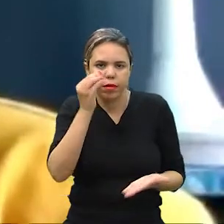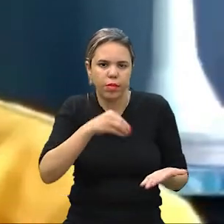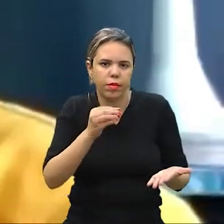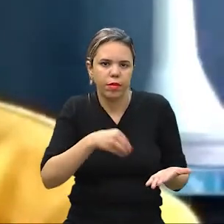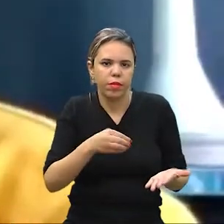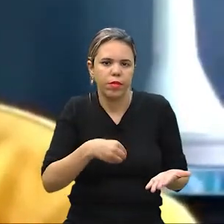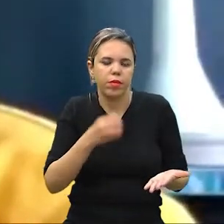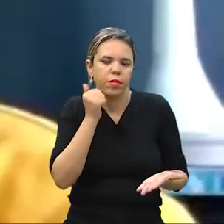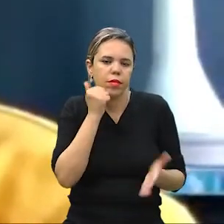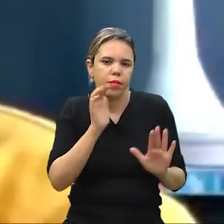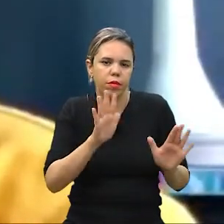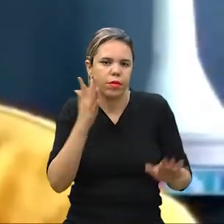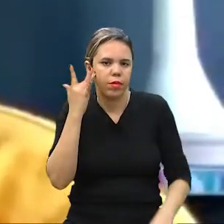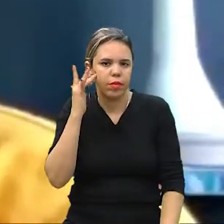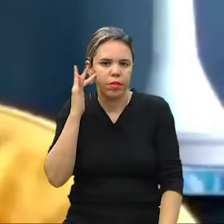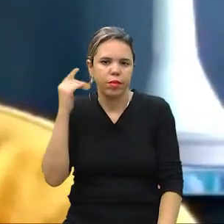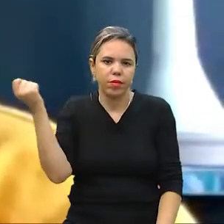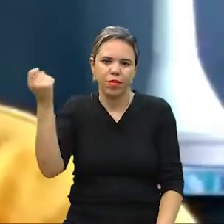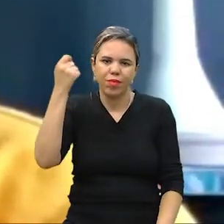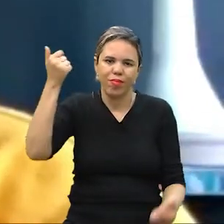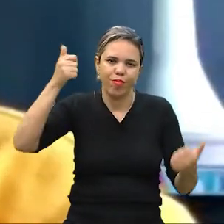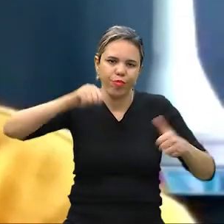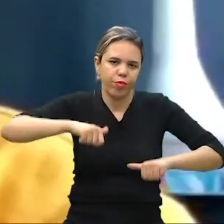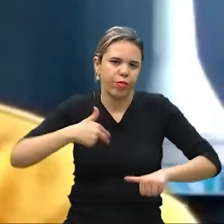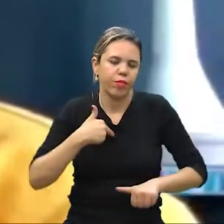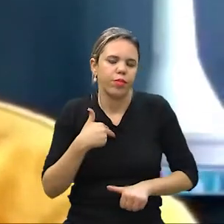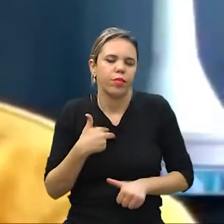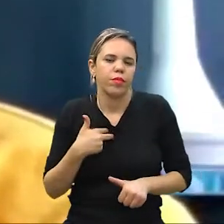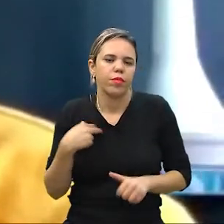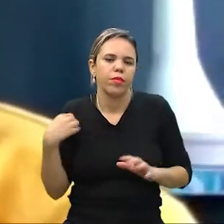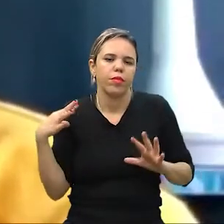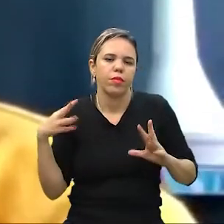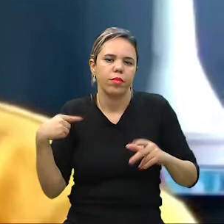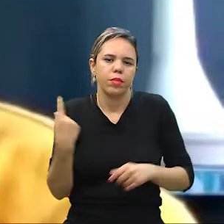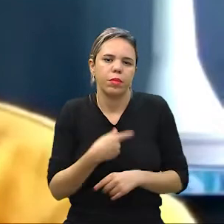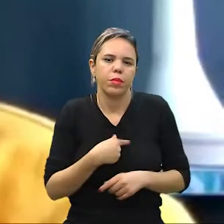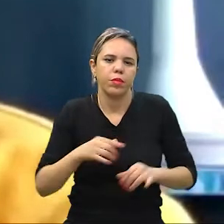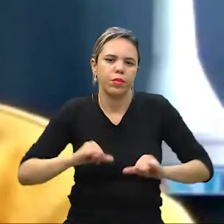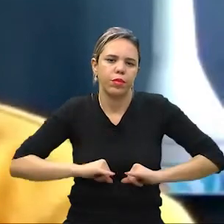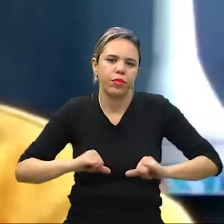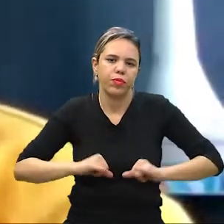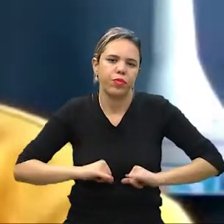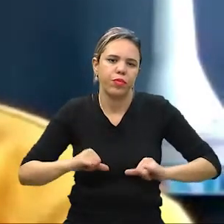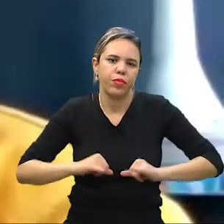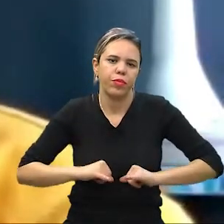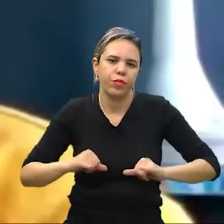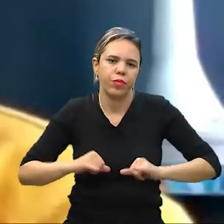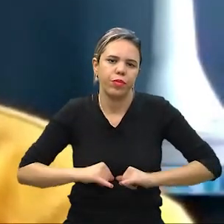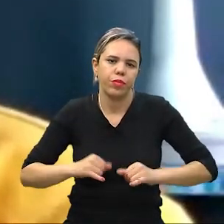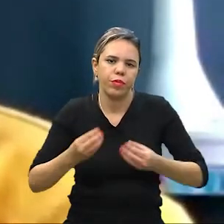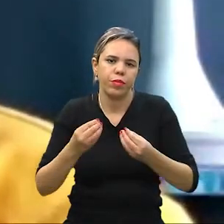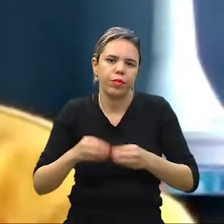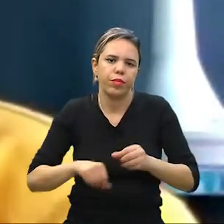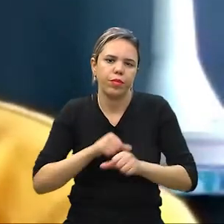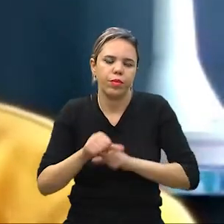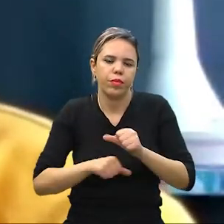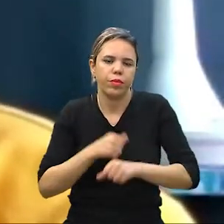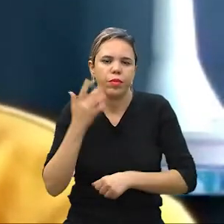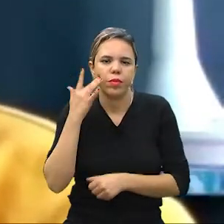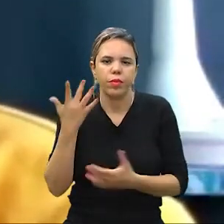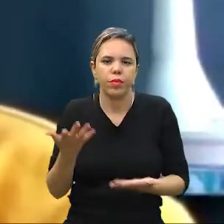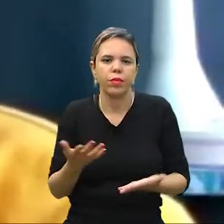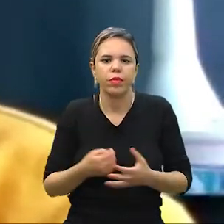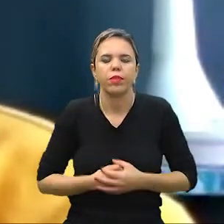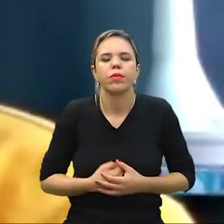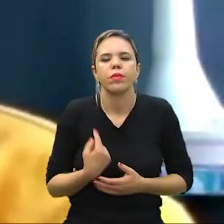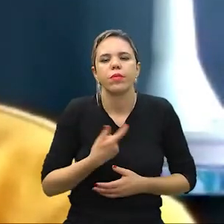rejeitando a ciência. Eu acho isso de uma gravidade enorme, que todos nós vamos sofrer de algum modo o impacto dessa mudança. Eu acho que